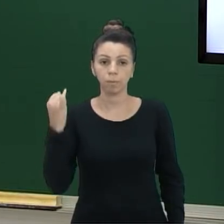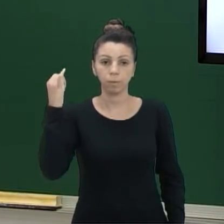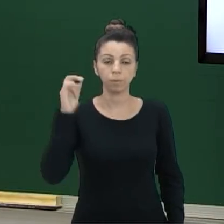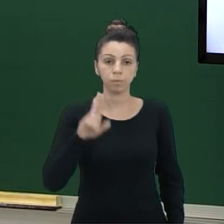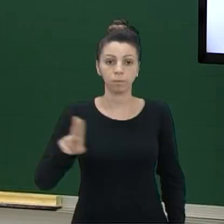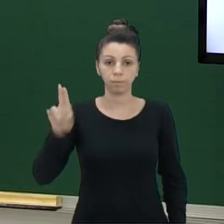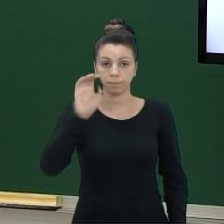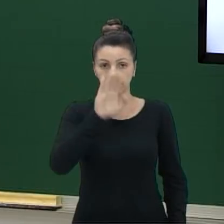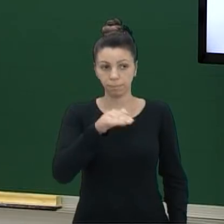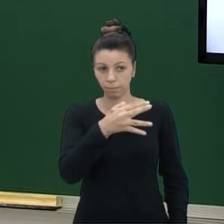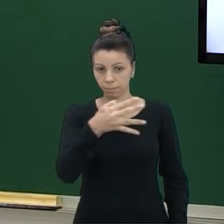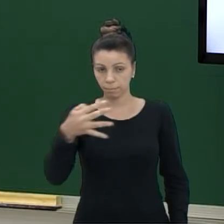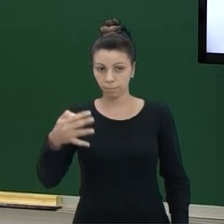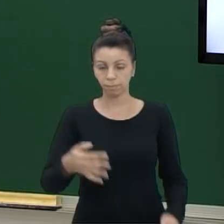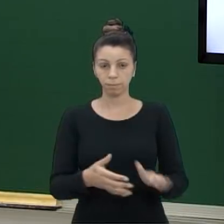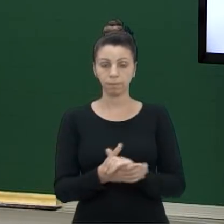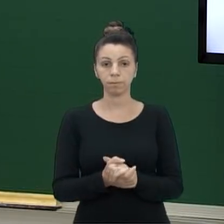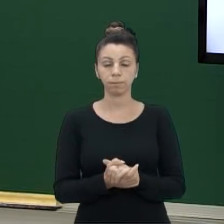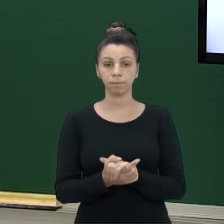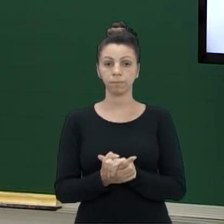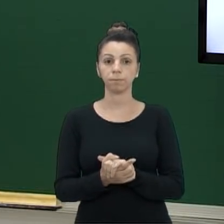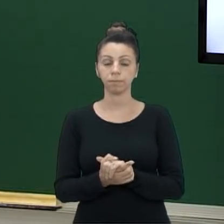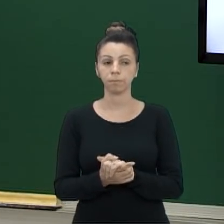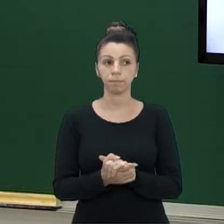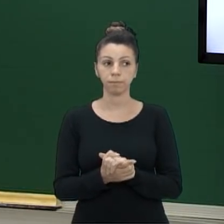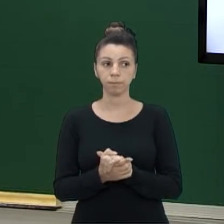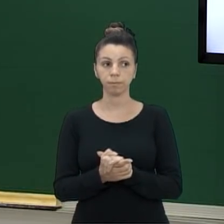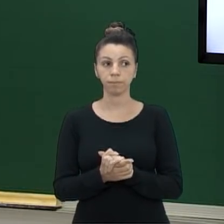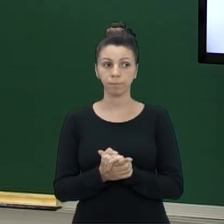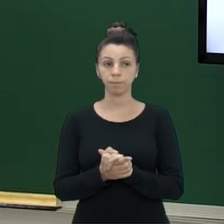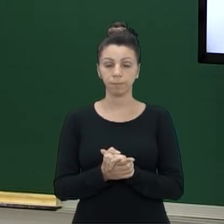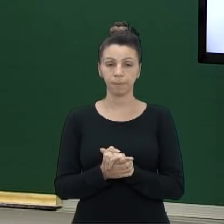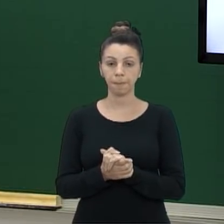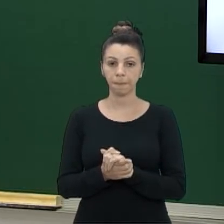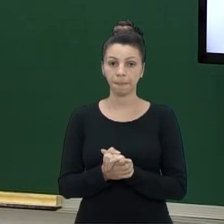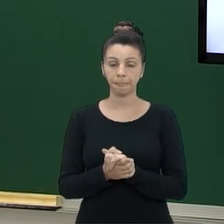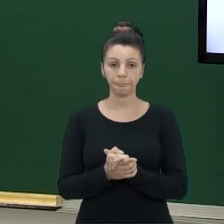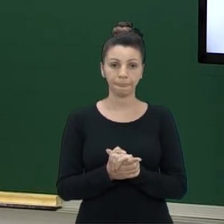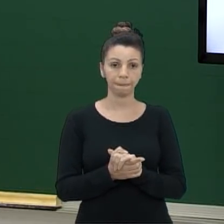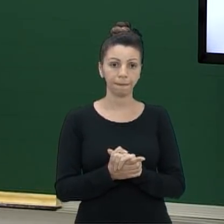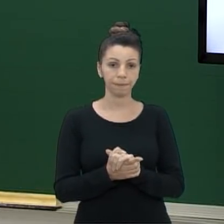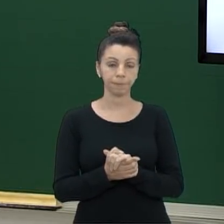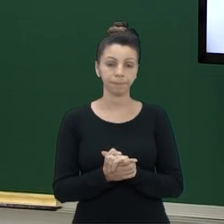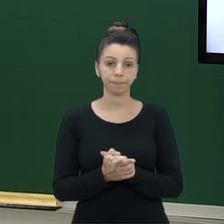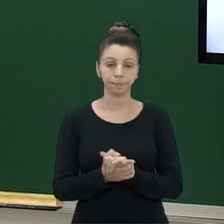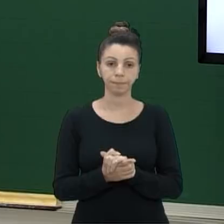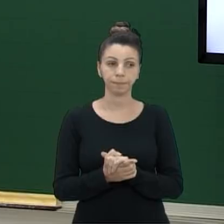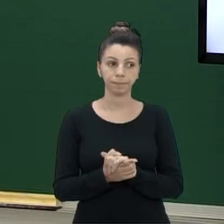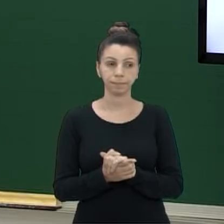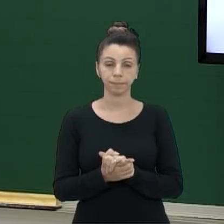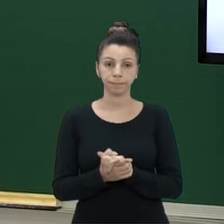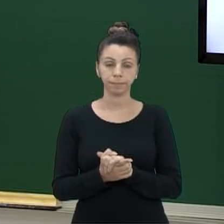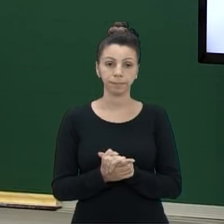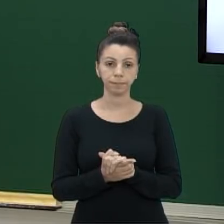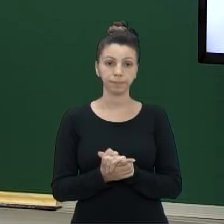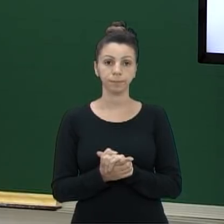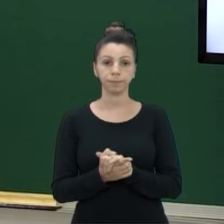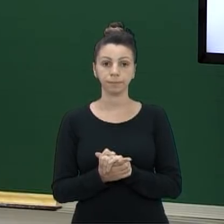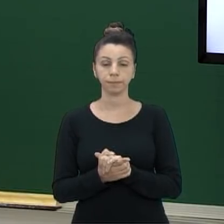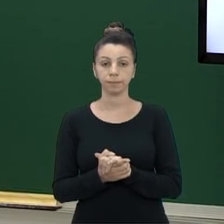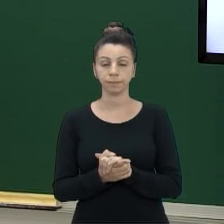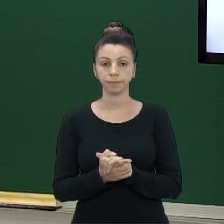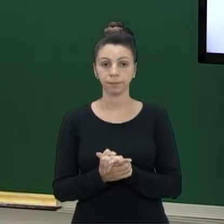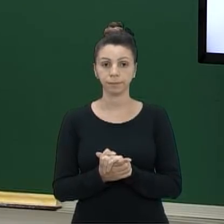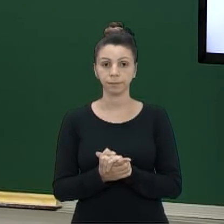100. 100 vezes 10, 1000. Repare, 100, a gente acrescentou um zero.